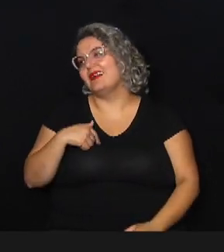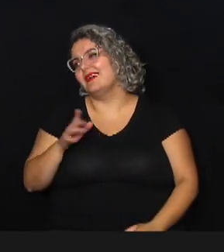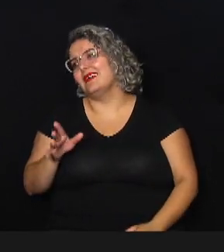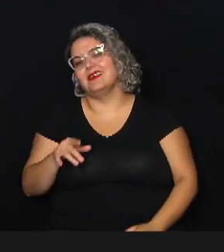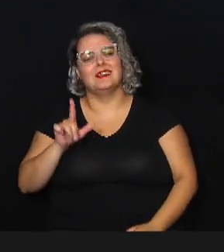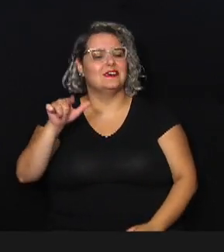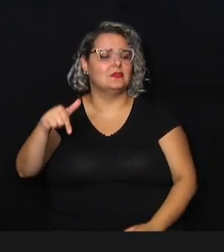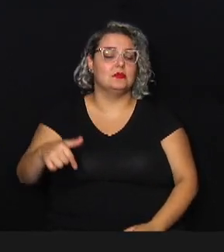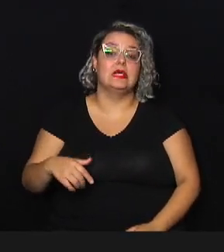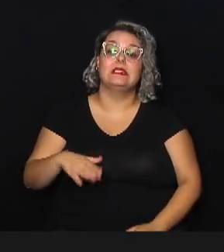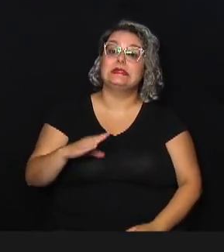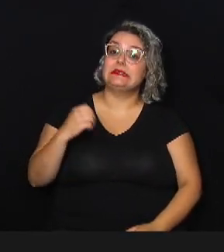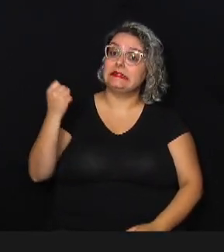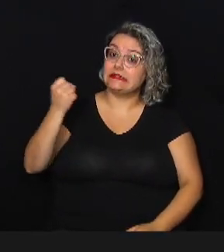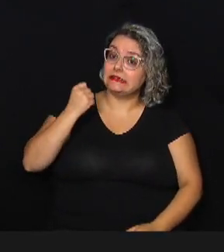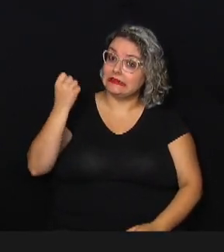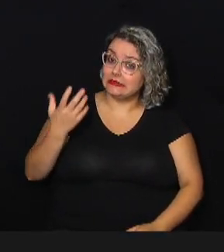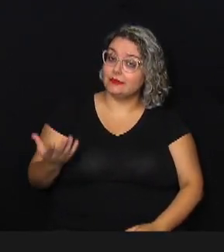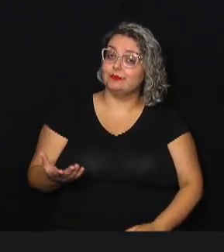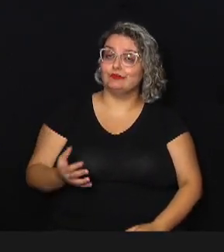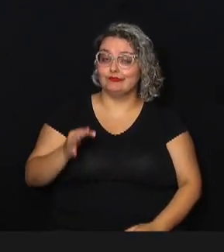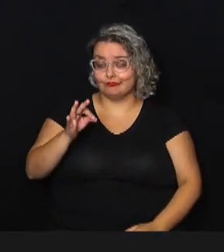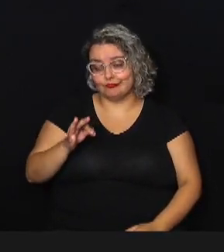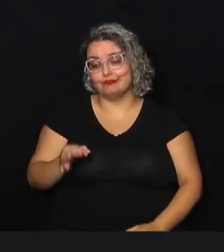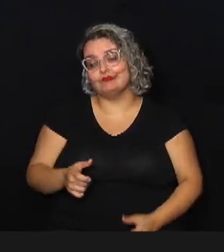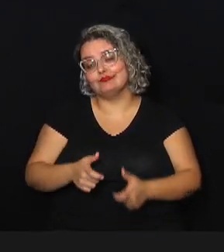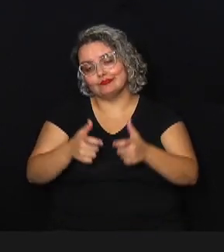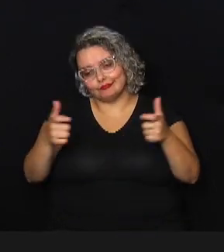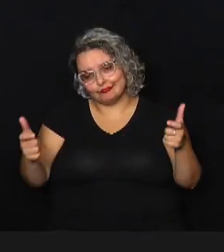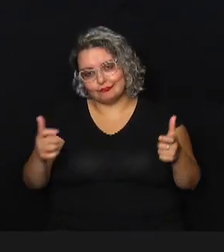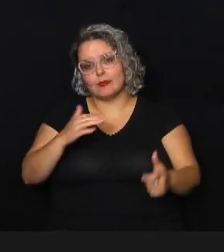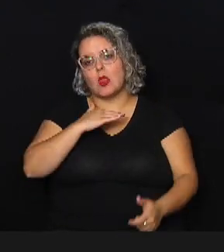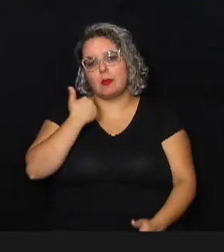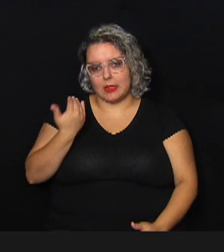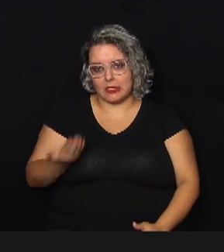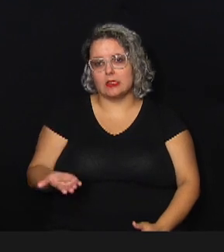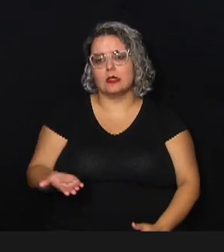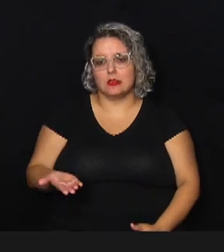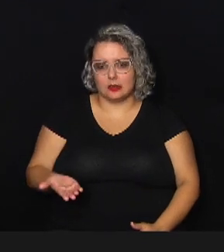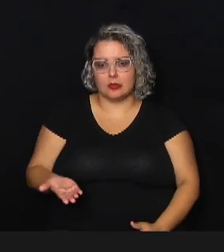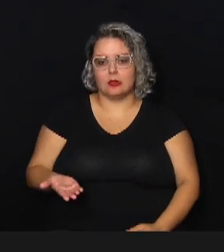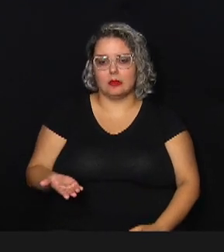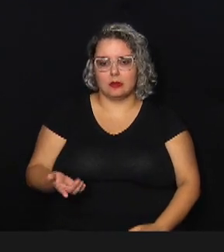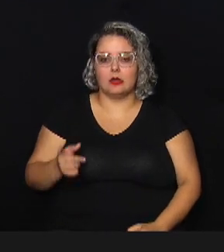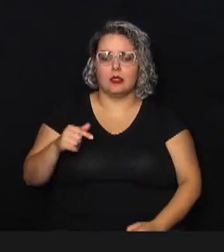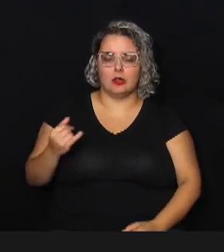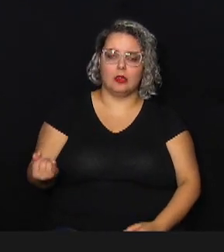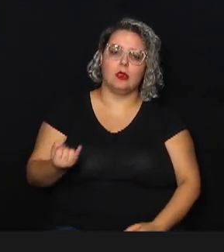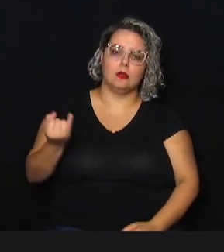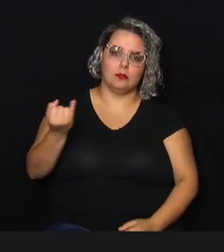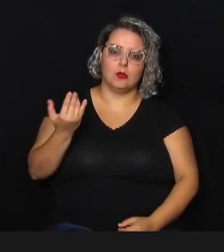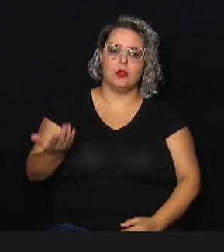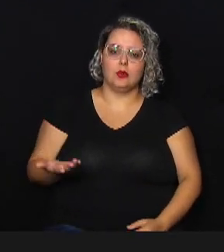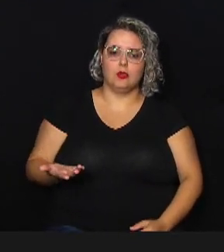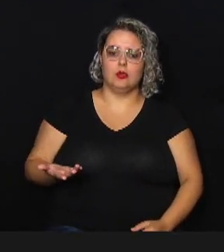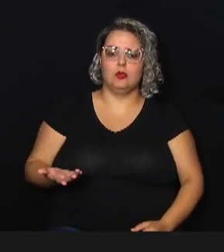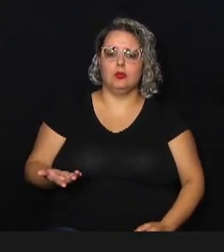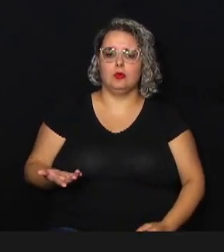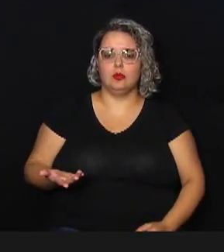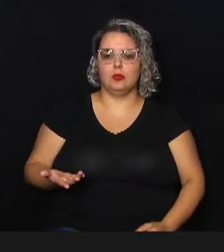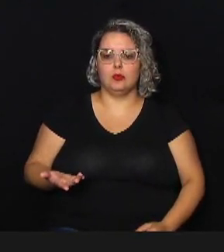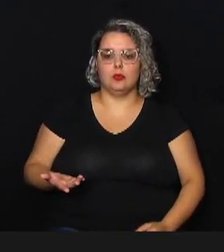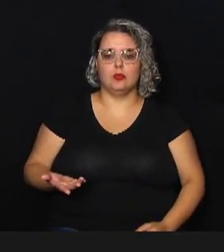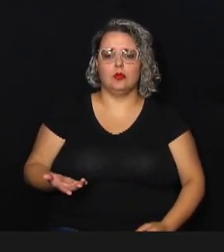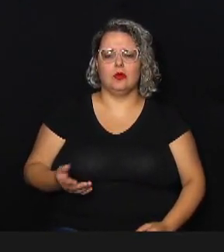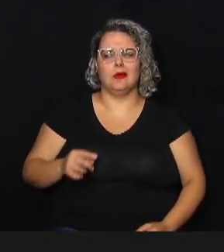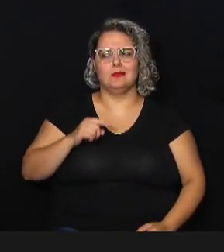mais grave, a mortalidade muda, aumenta muito. Então, é muito importante que eu